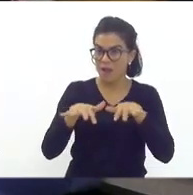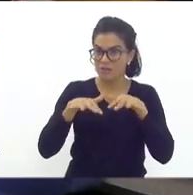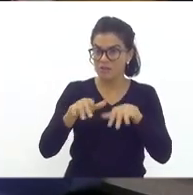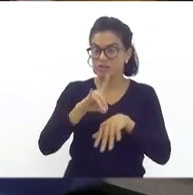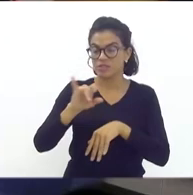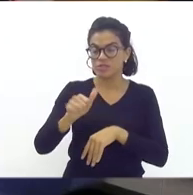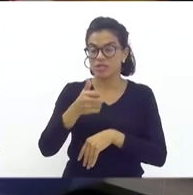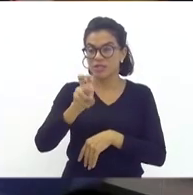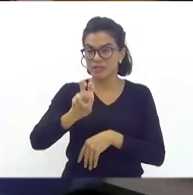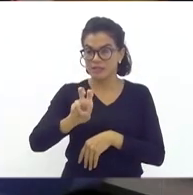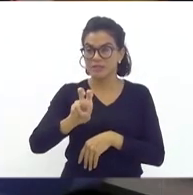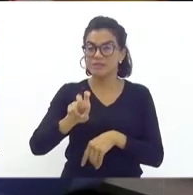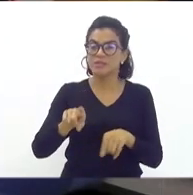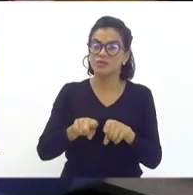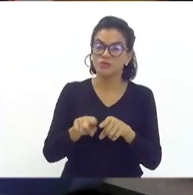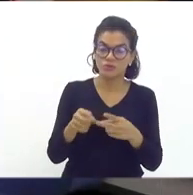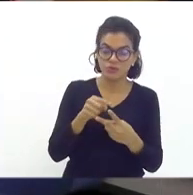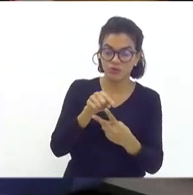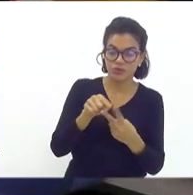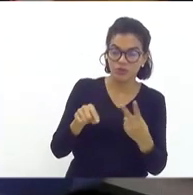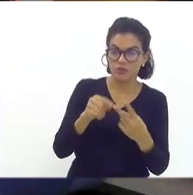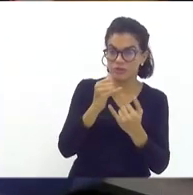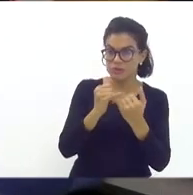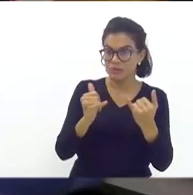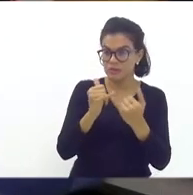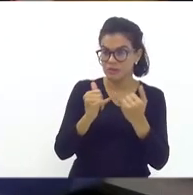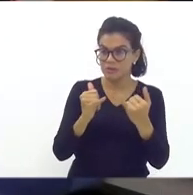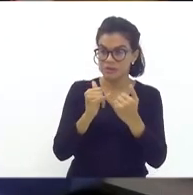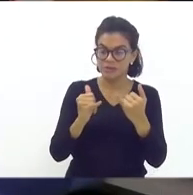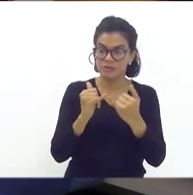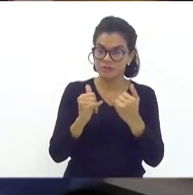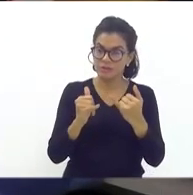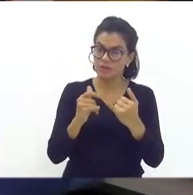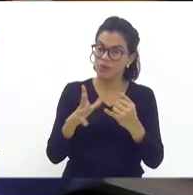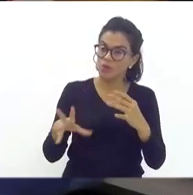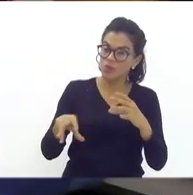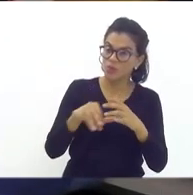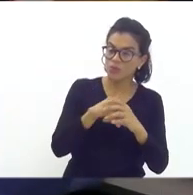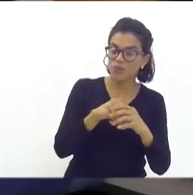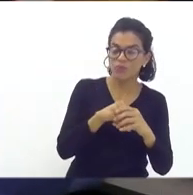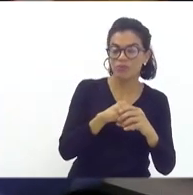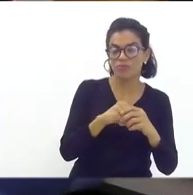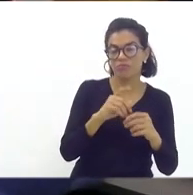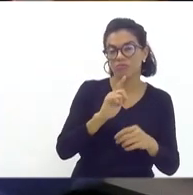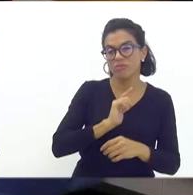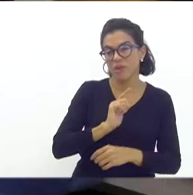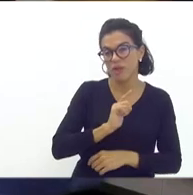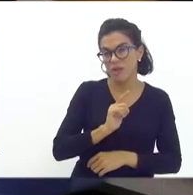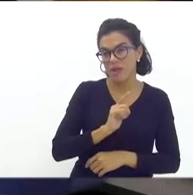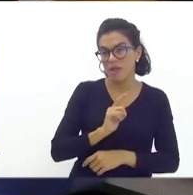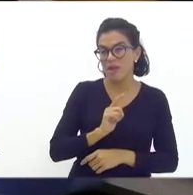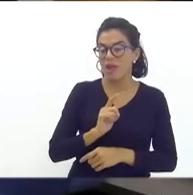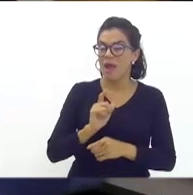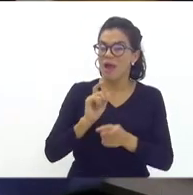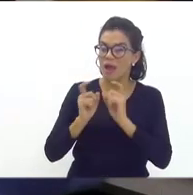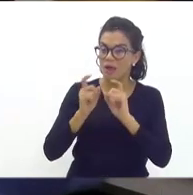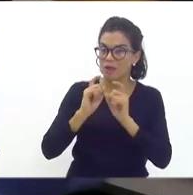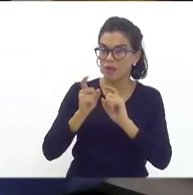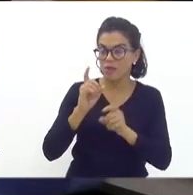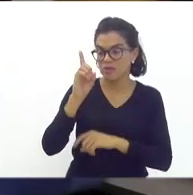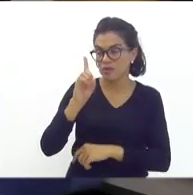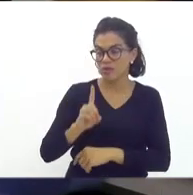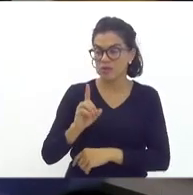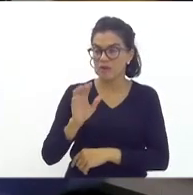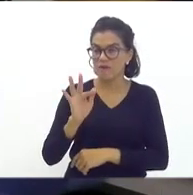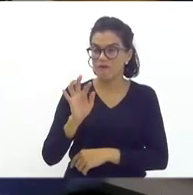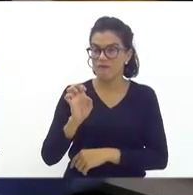15 os dois encaminhamentos são similares um deles inclui a oitiva da diretora Fernanda e